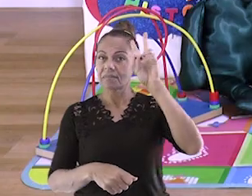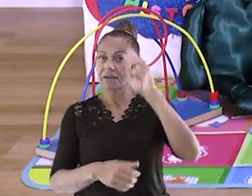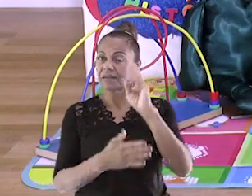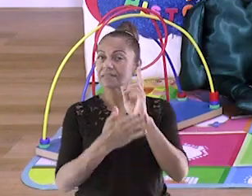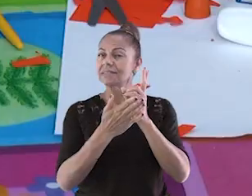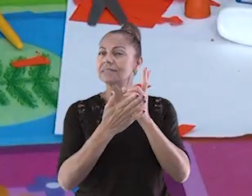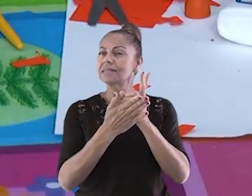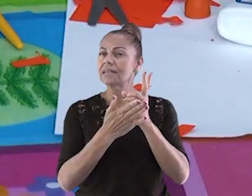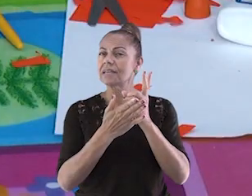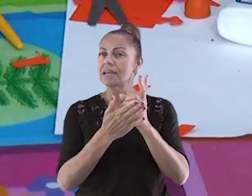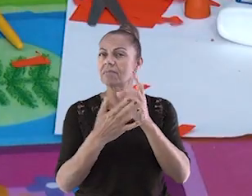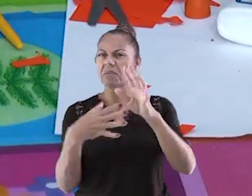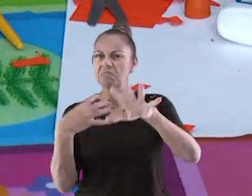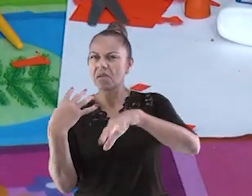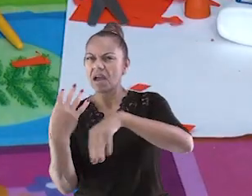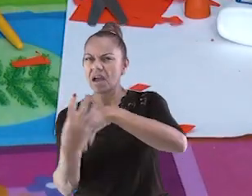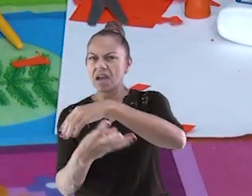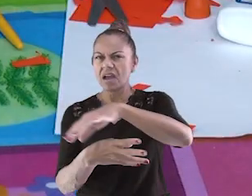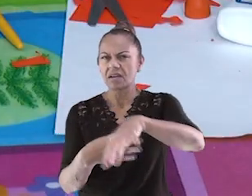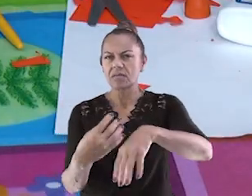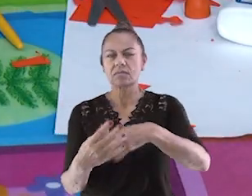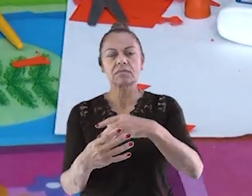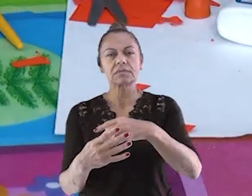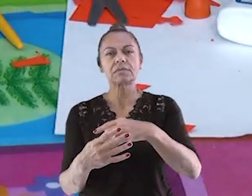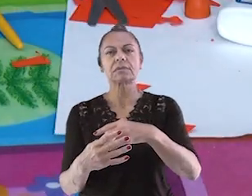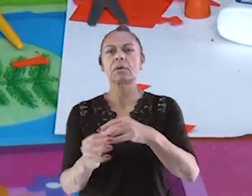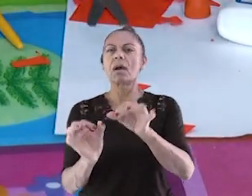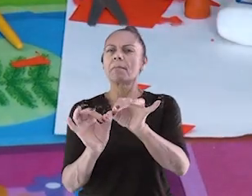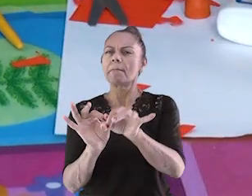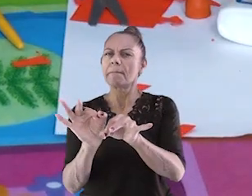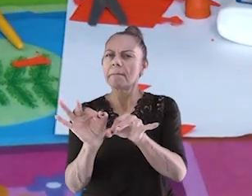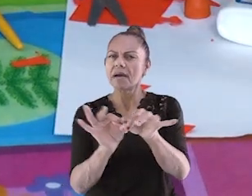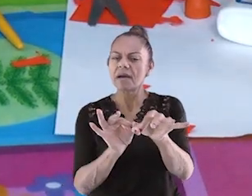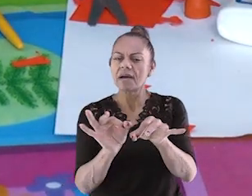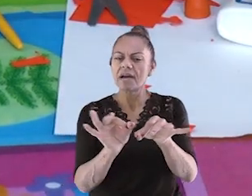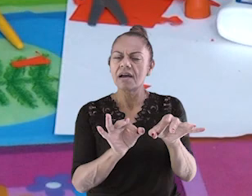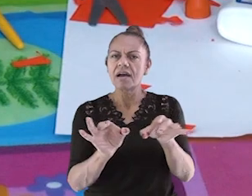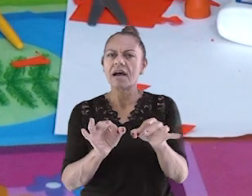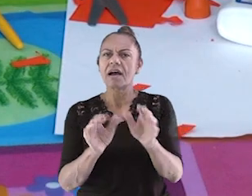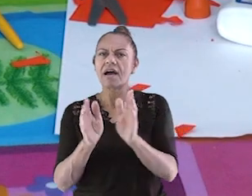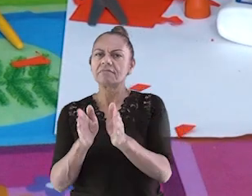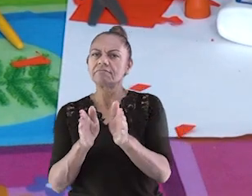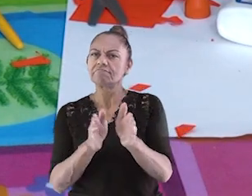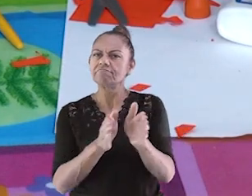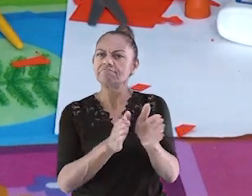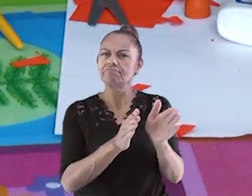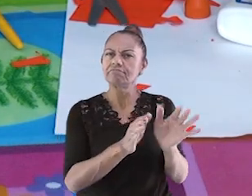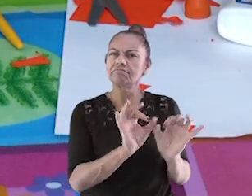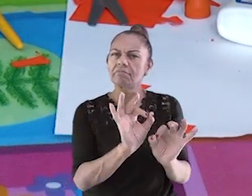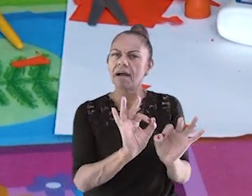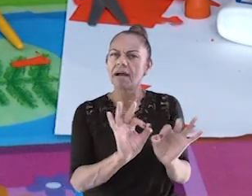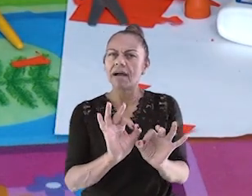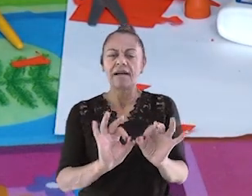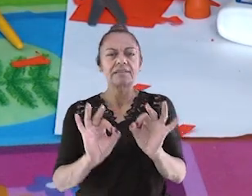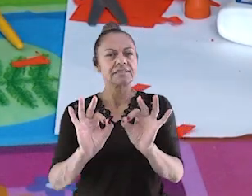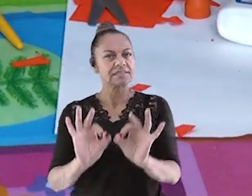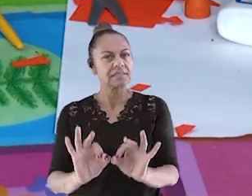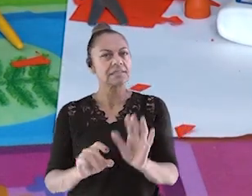de arrumar a bagunça que fizemos, né? Vou organizar a minha.